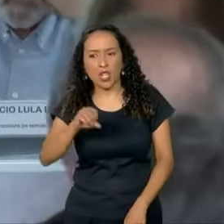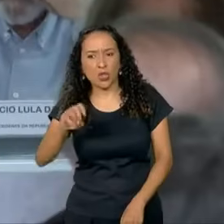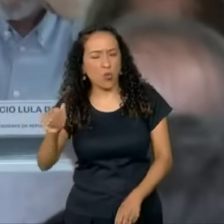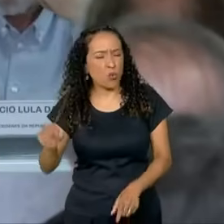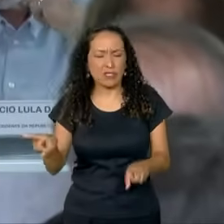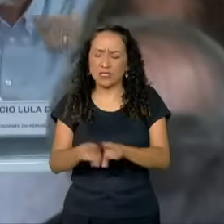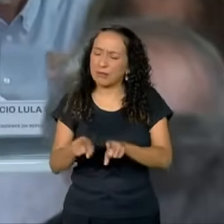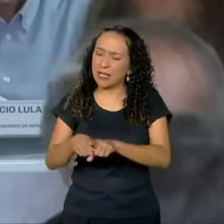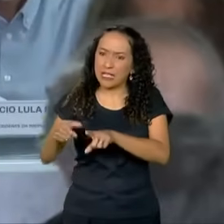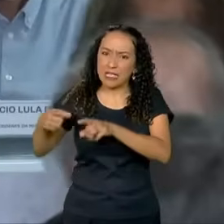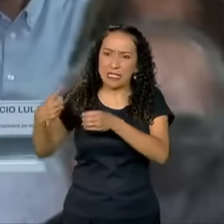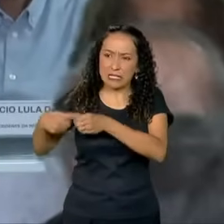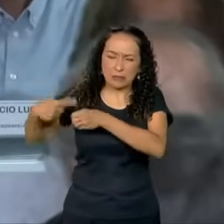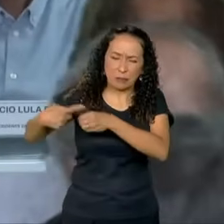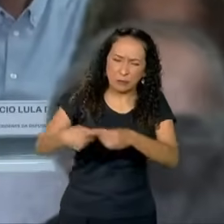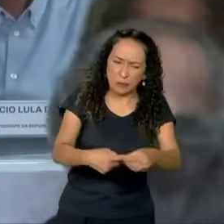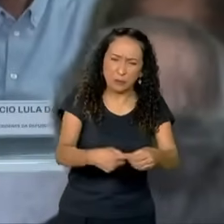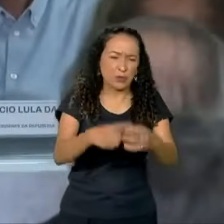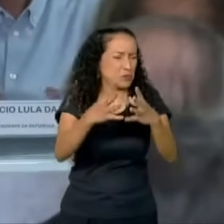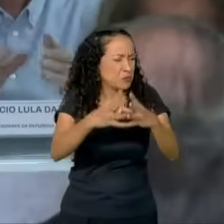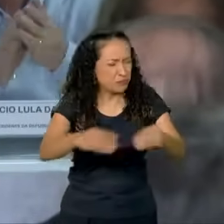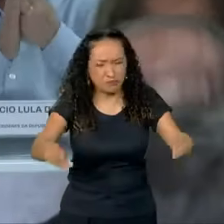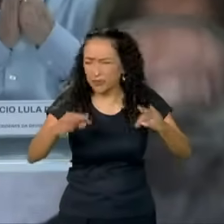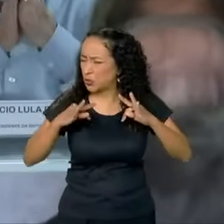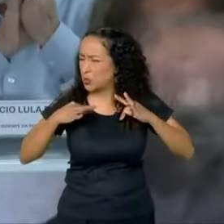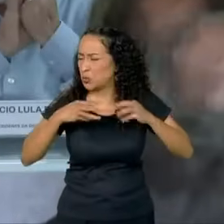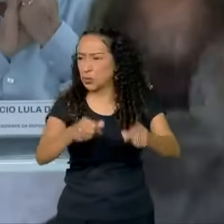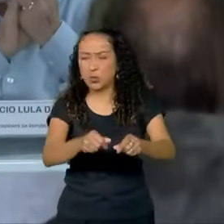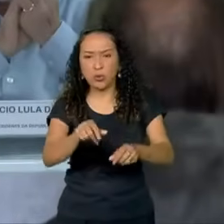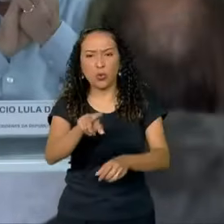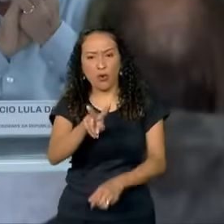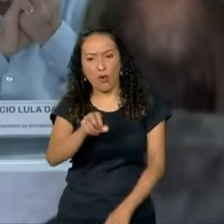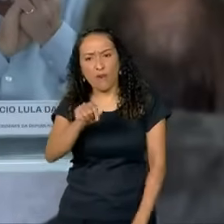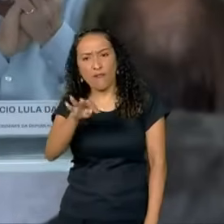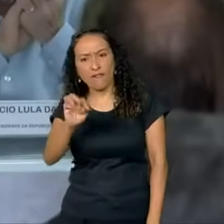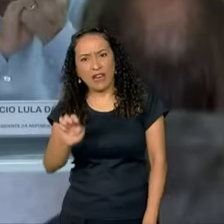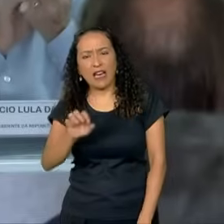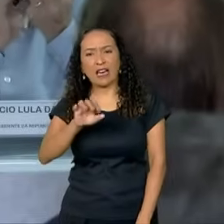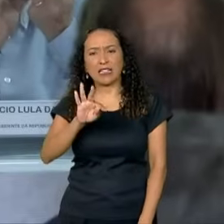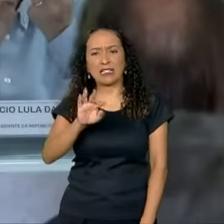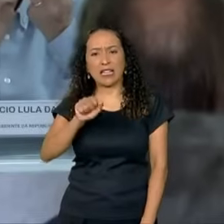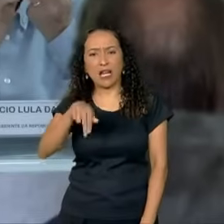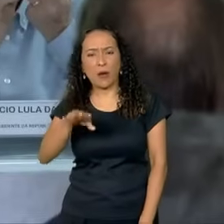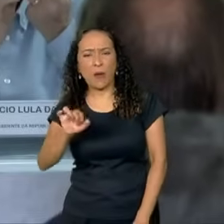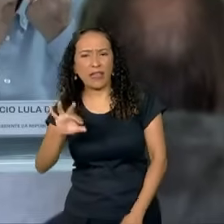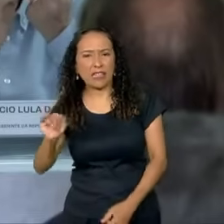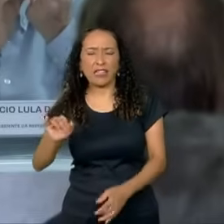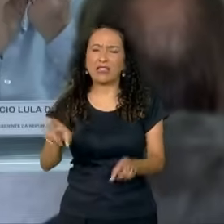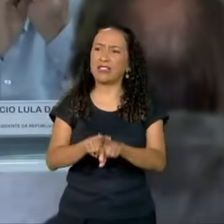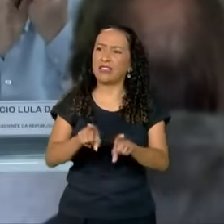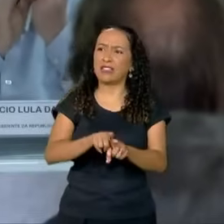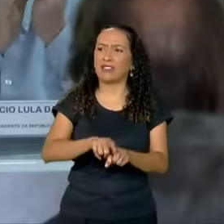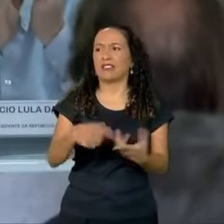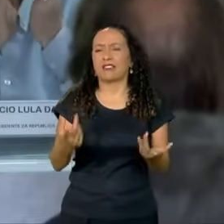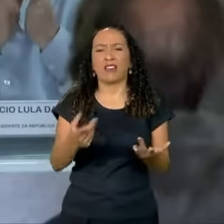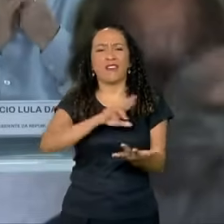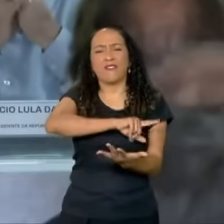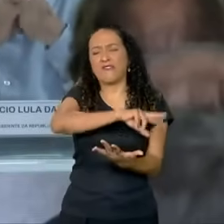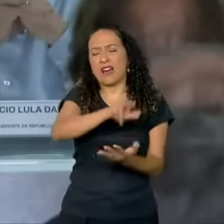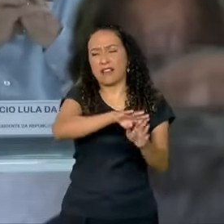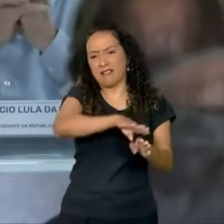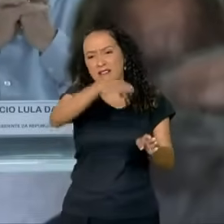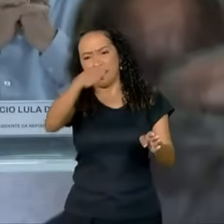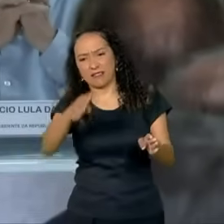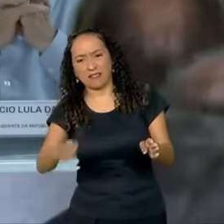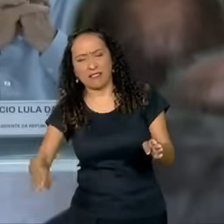interior, devastadas, né? O Vale do Taquari, novamente, Sinimbu, Candelária e outros municípios, a Serra Gaúcha com